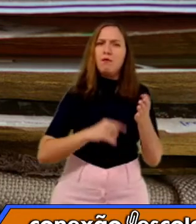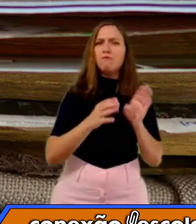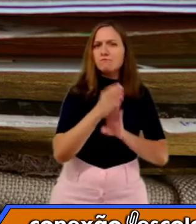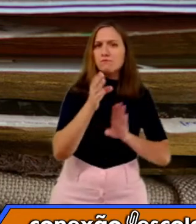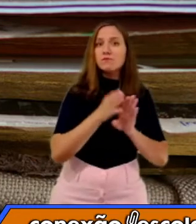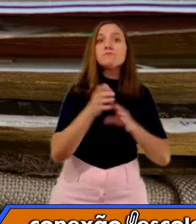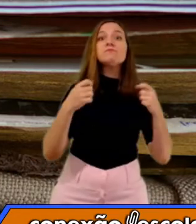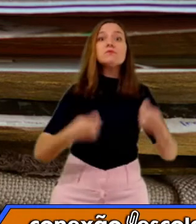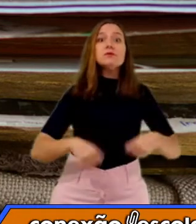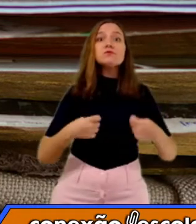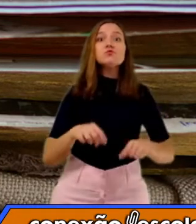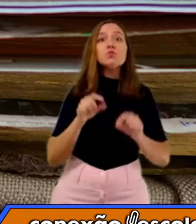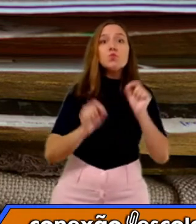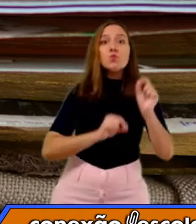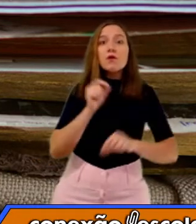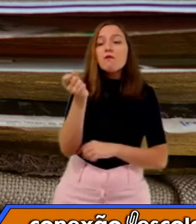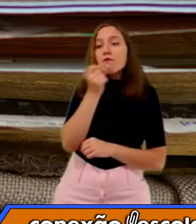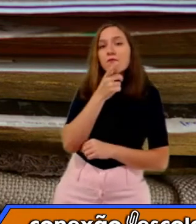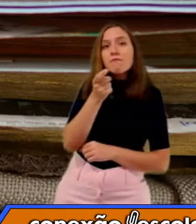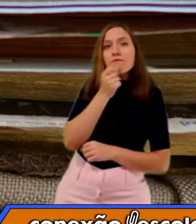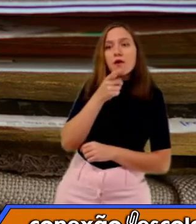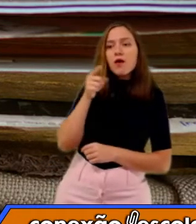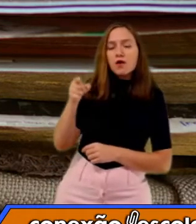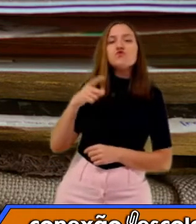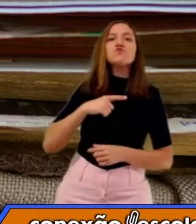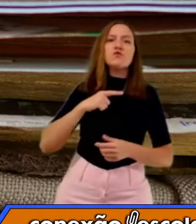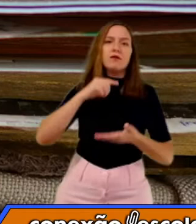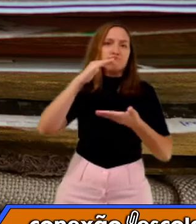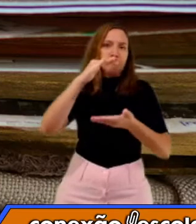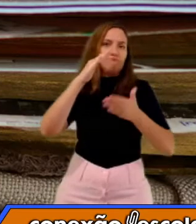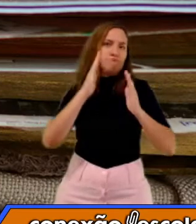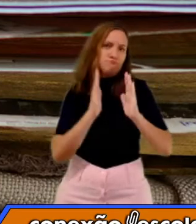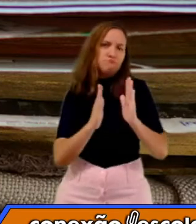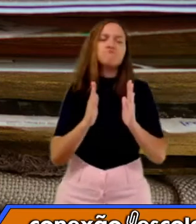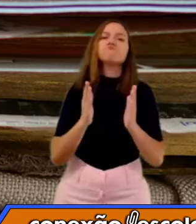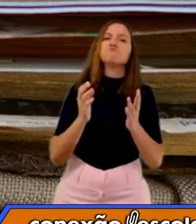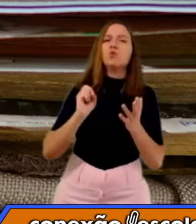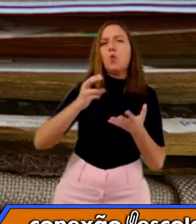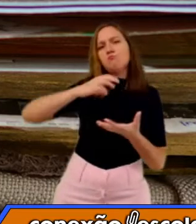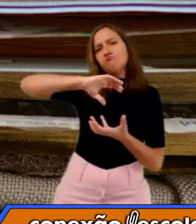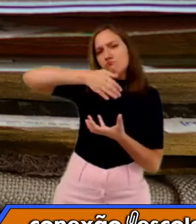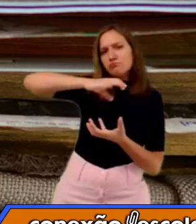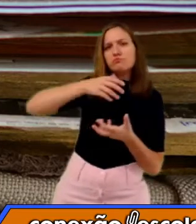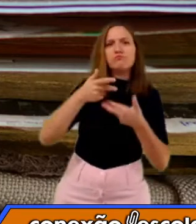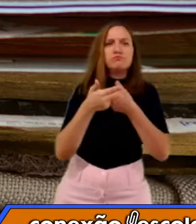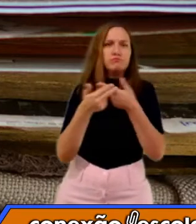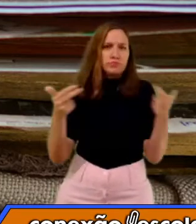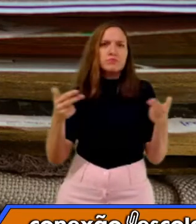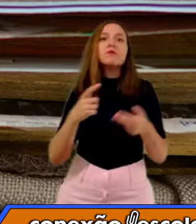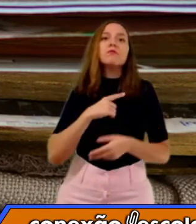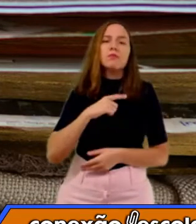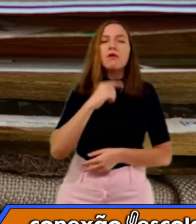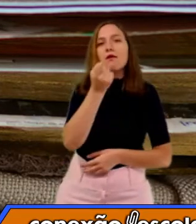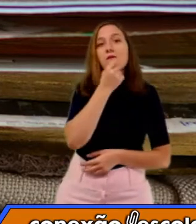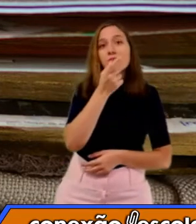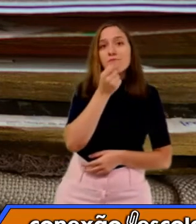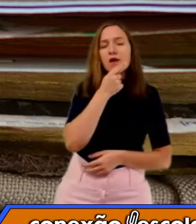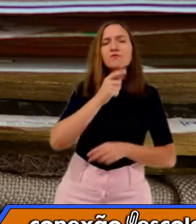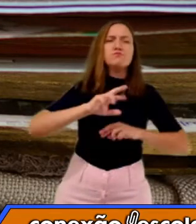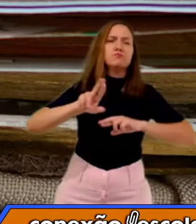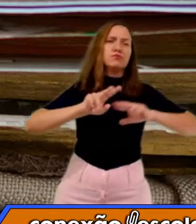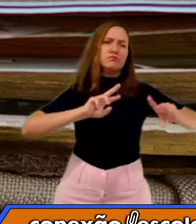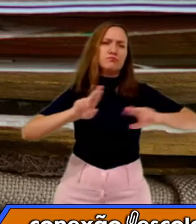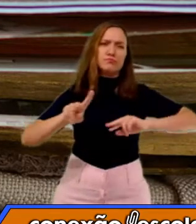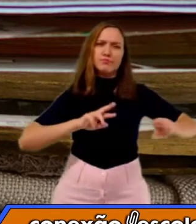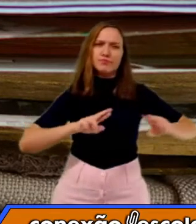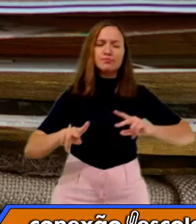Da medicação, do remédio. Ele vem numa caixa, ele vem embalado. Nós temos várias formas de medicação. Nós temos a